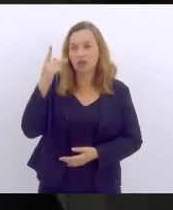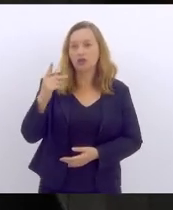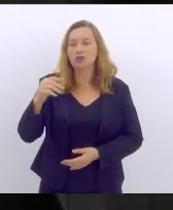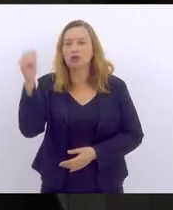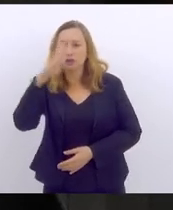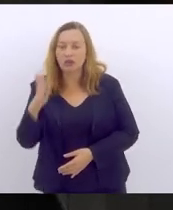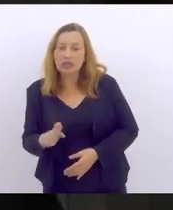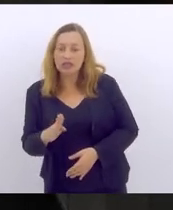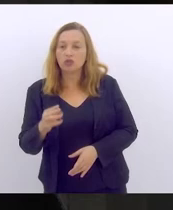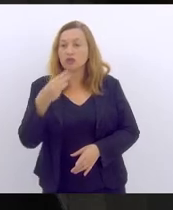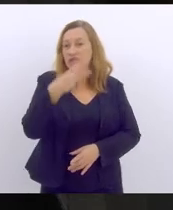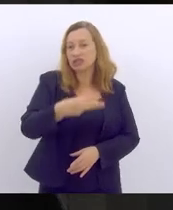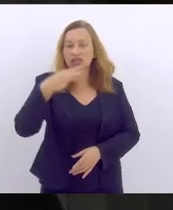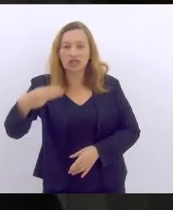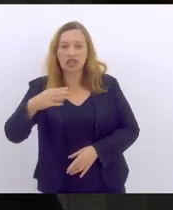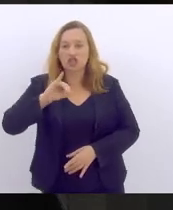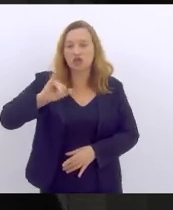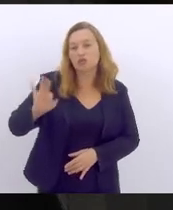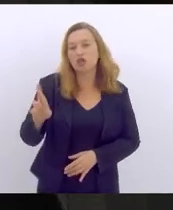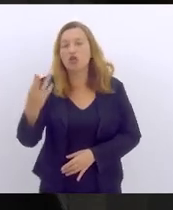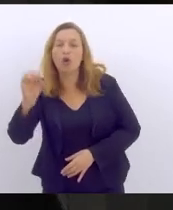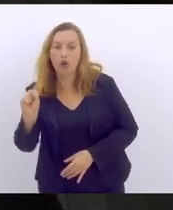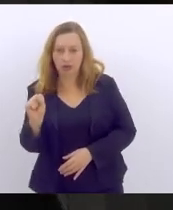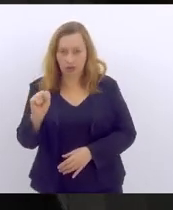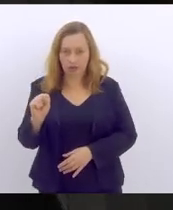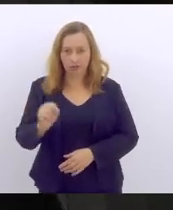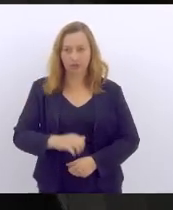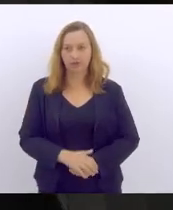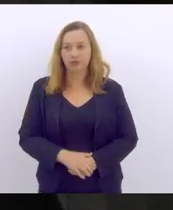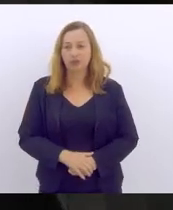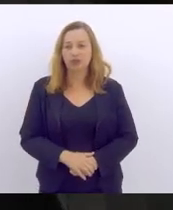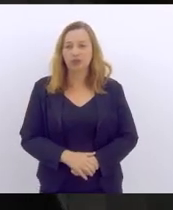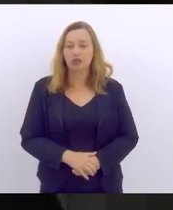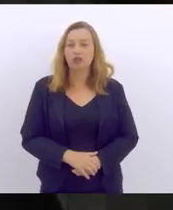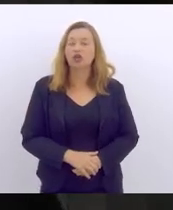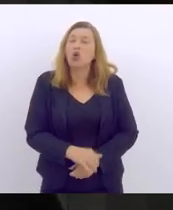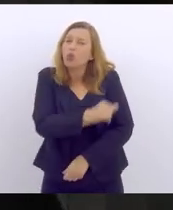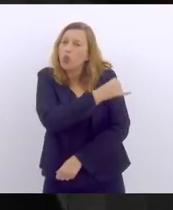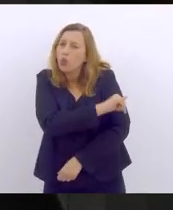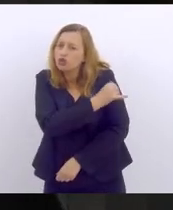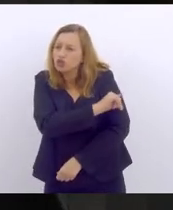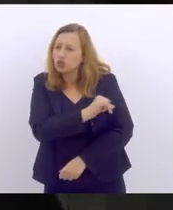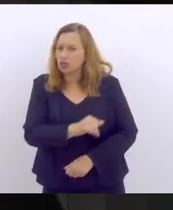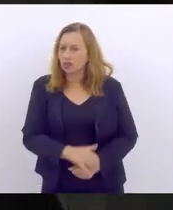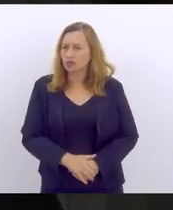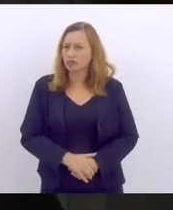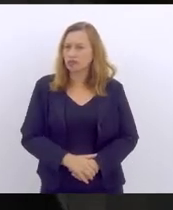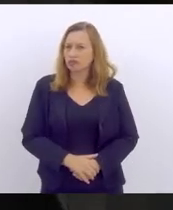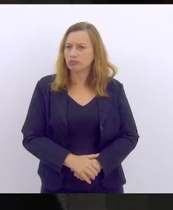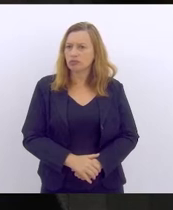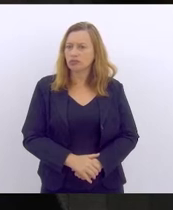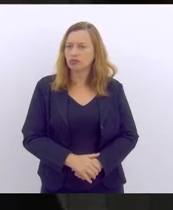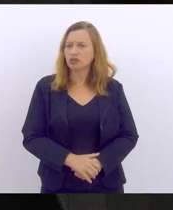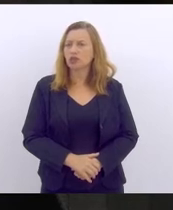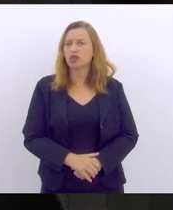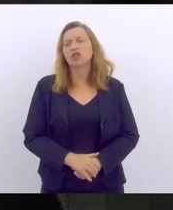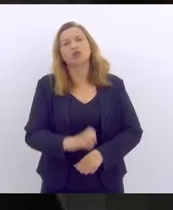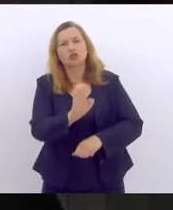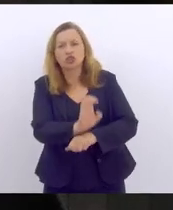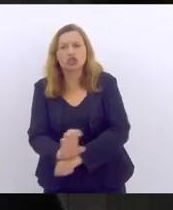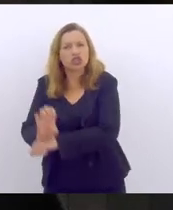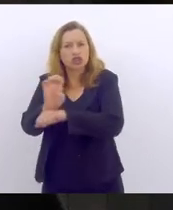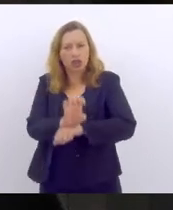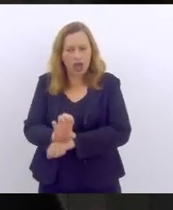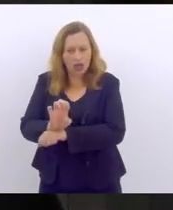33 milhões 33 milhões no caso do Rio de Janeiro entre os Estados